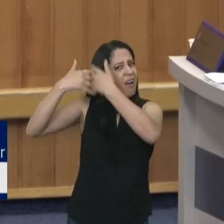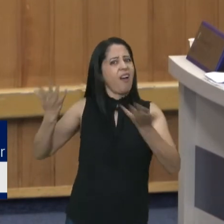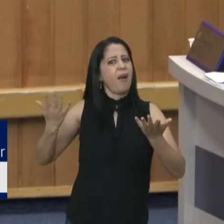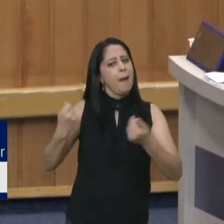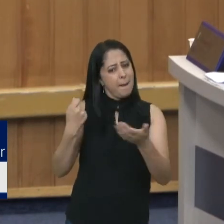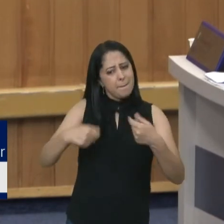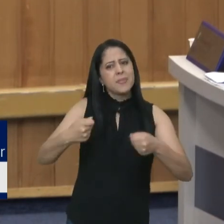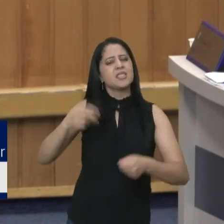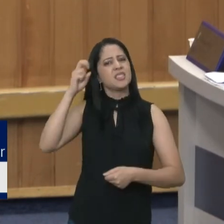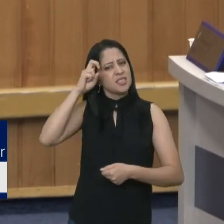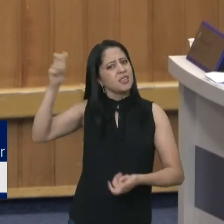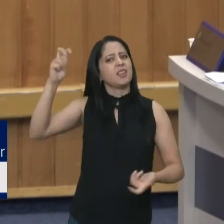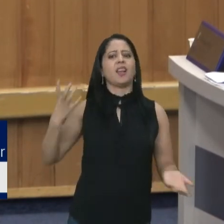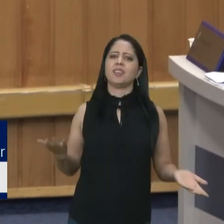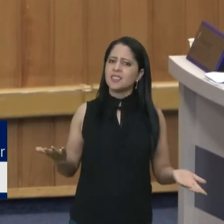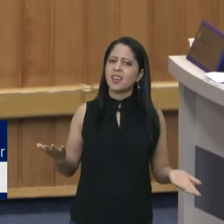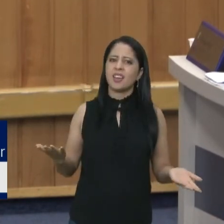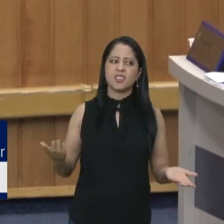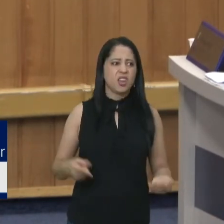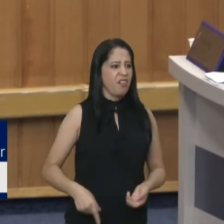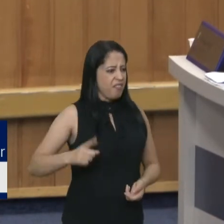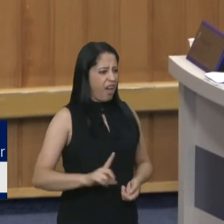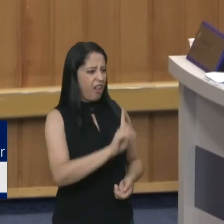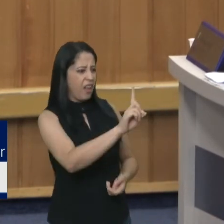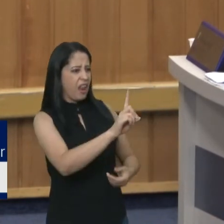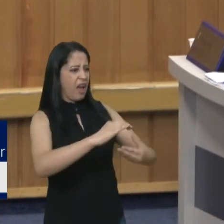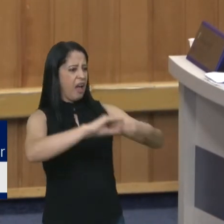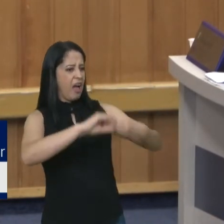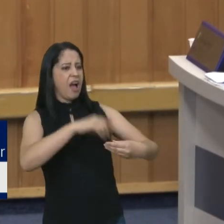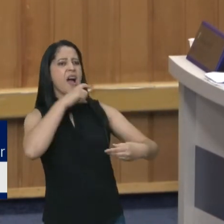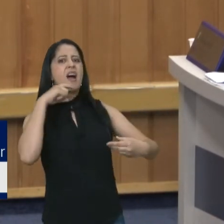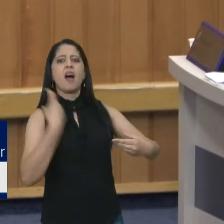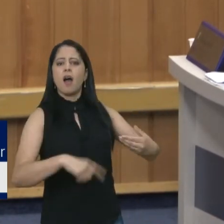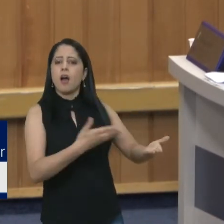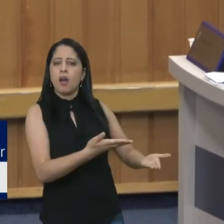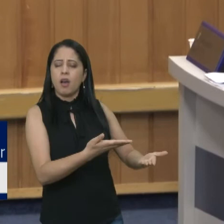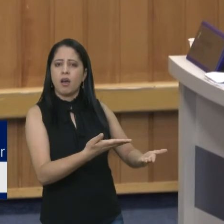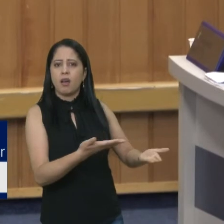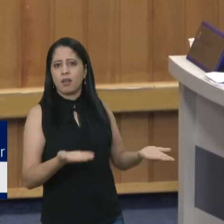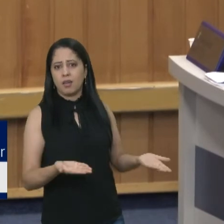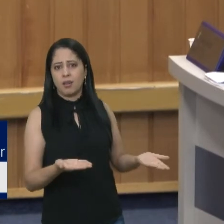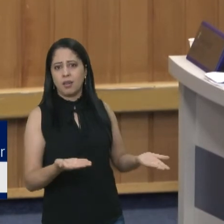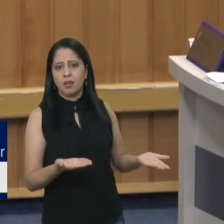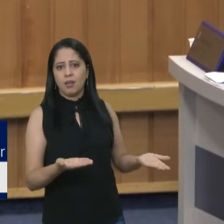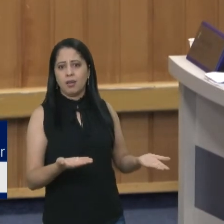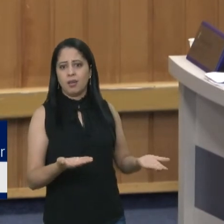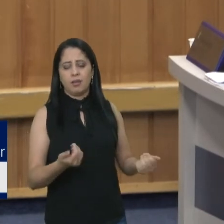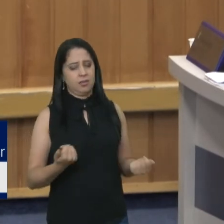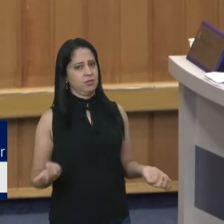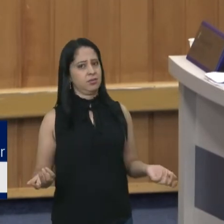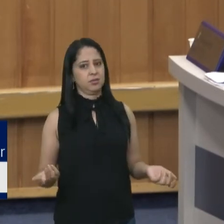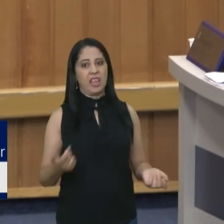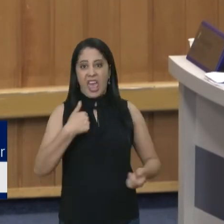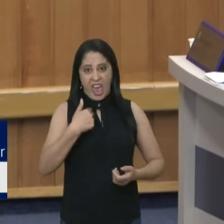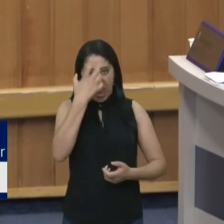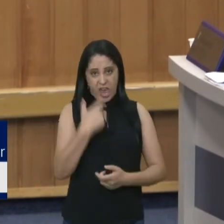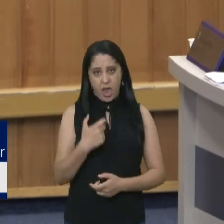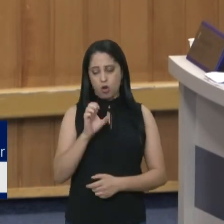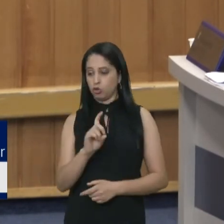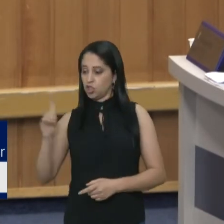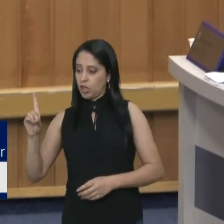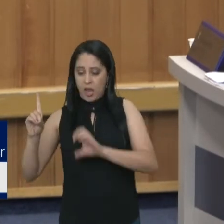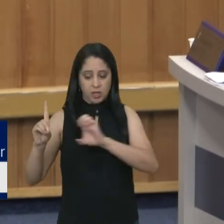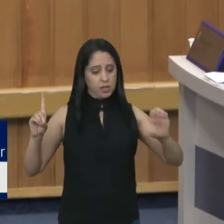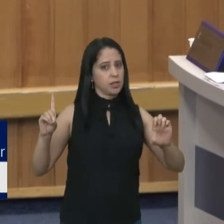inteligência para ele de ir lá apertar a mão de um assassino que acabou com o país. Eu não sou de esquerda nem de direita, eu sou